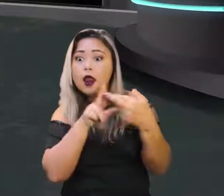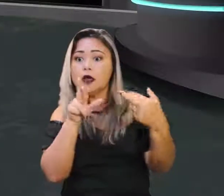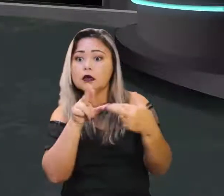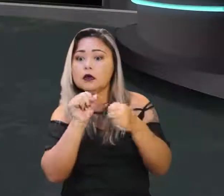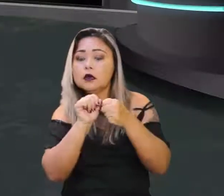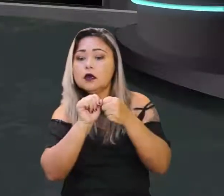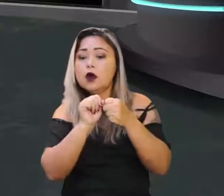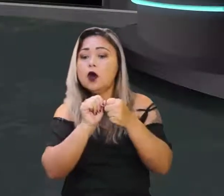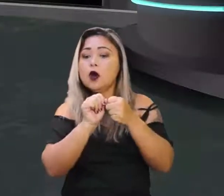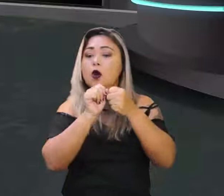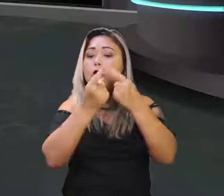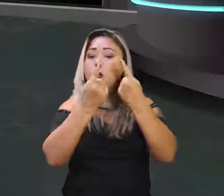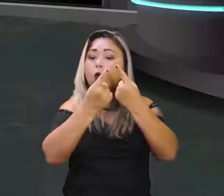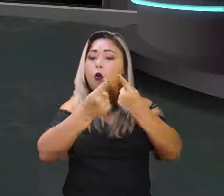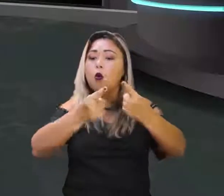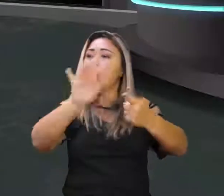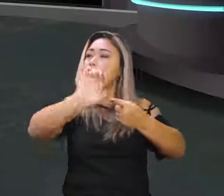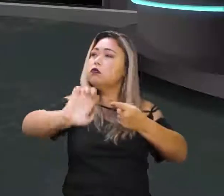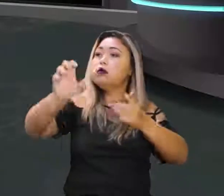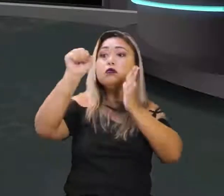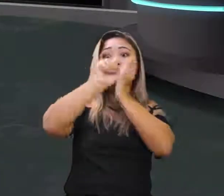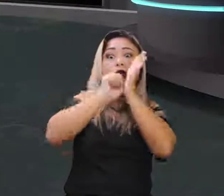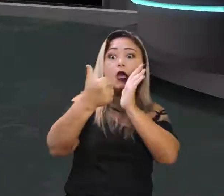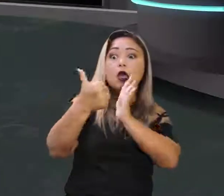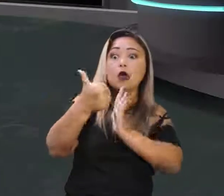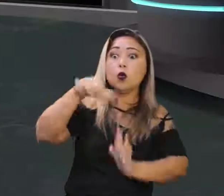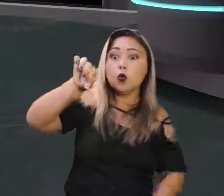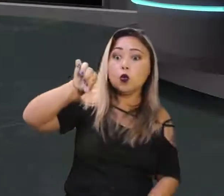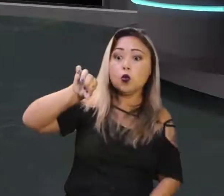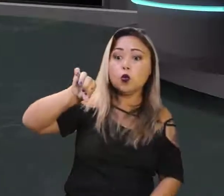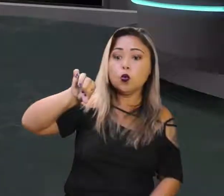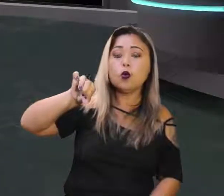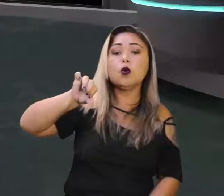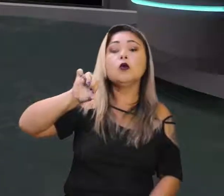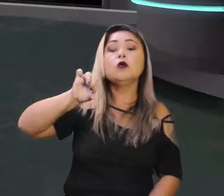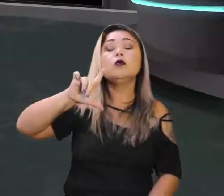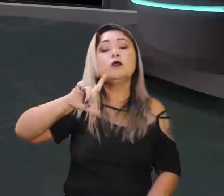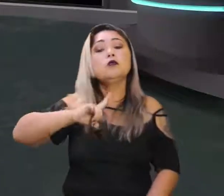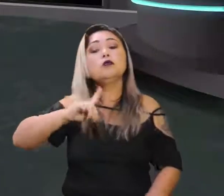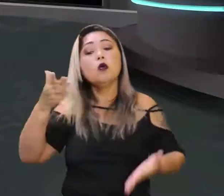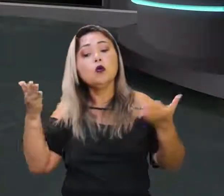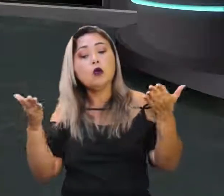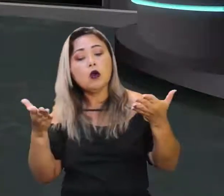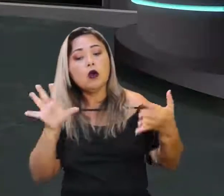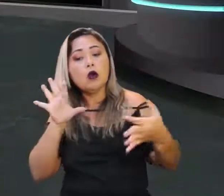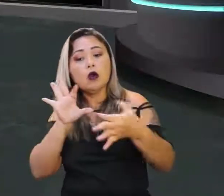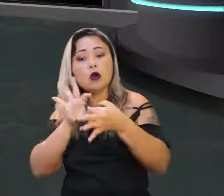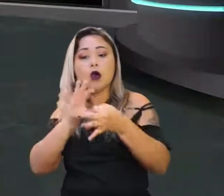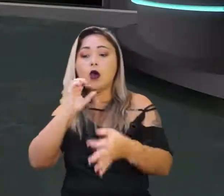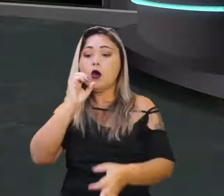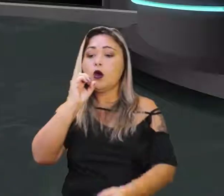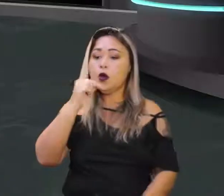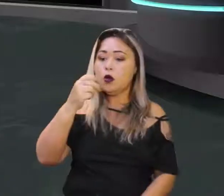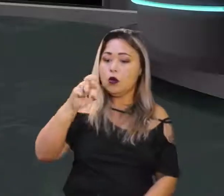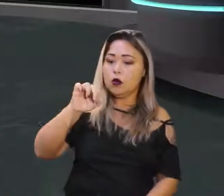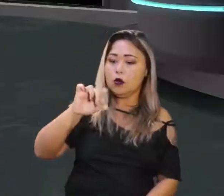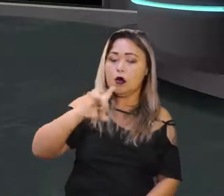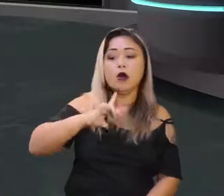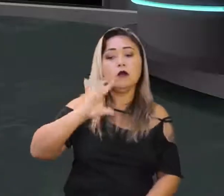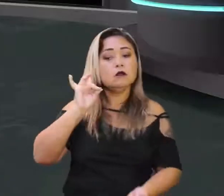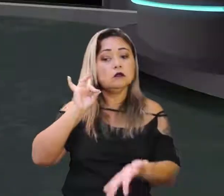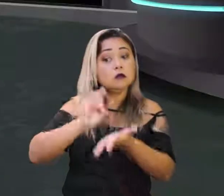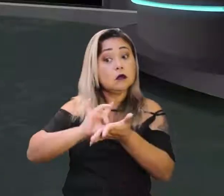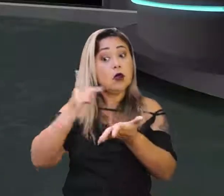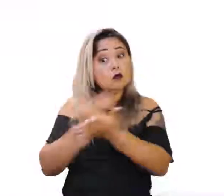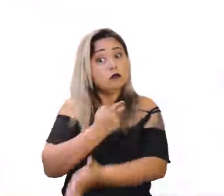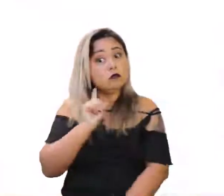a ópera europeia do século XIX. A pergunta é se tem relação com a ópera. Então, vamos ver se é verdadeiro ou